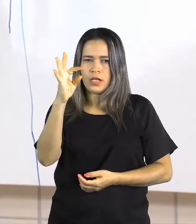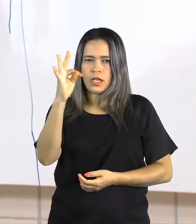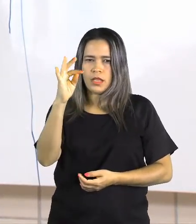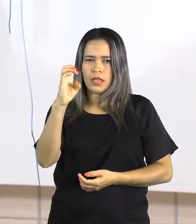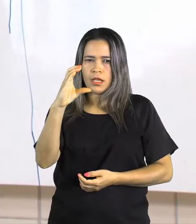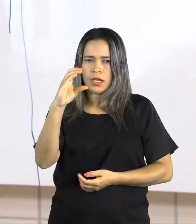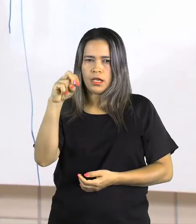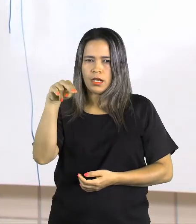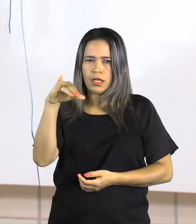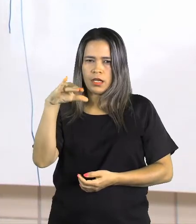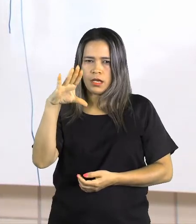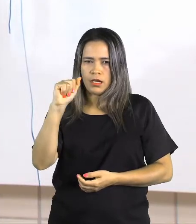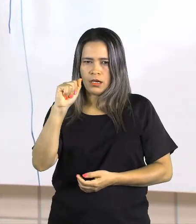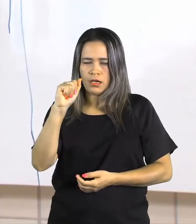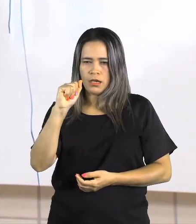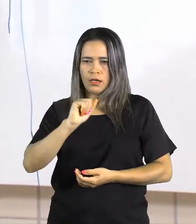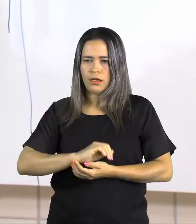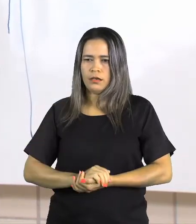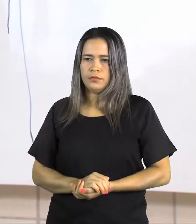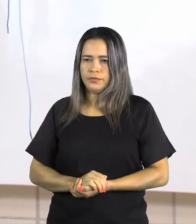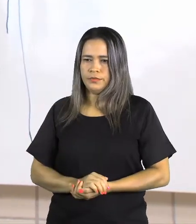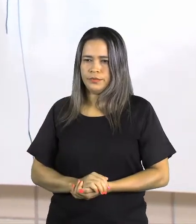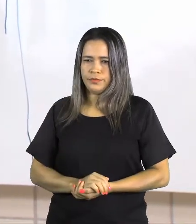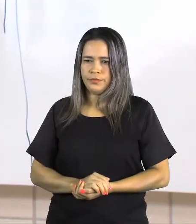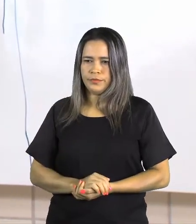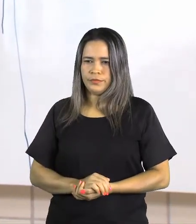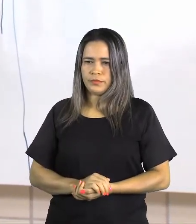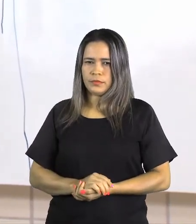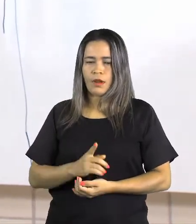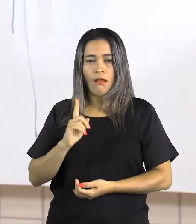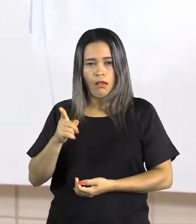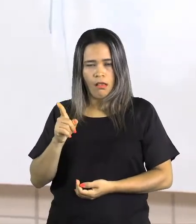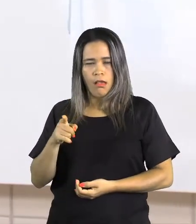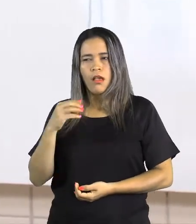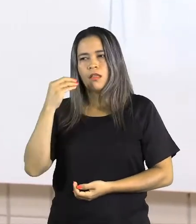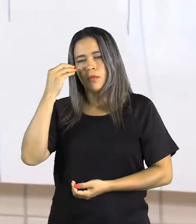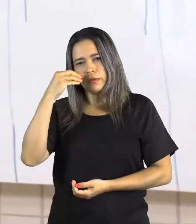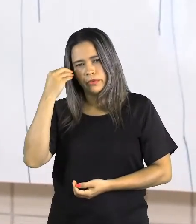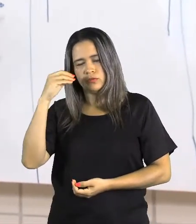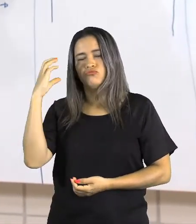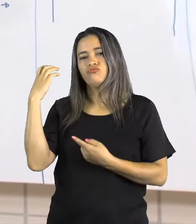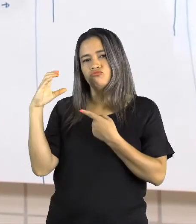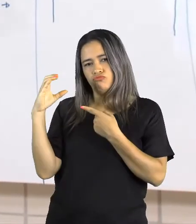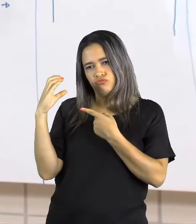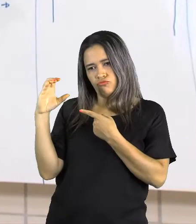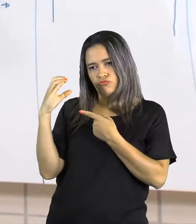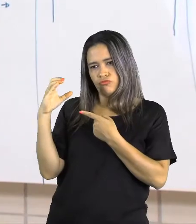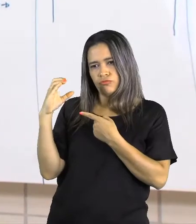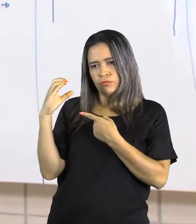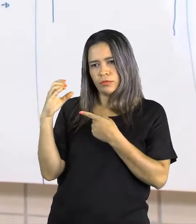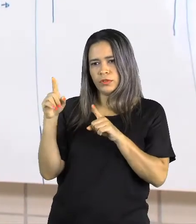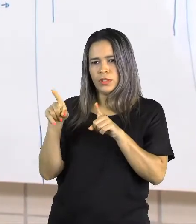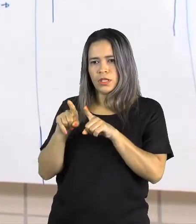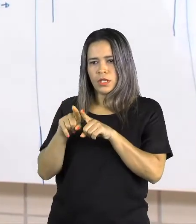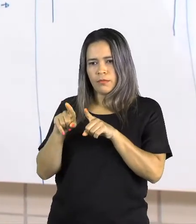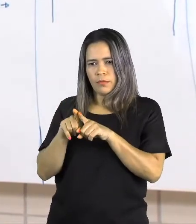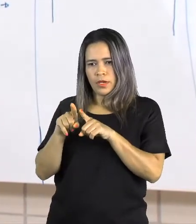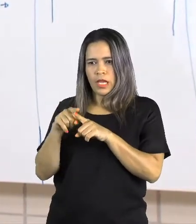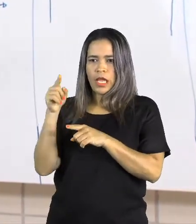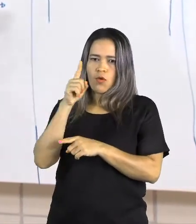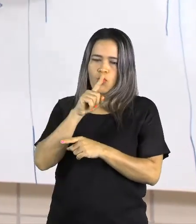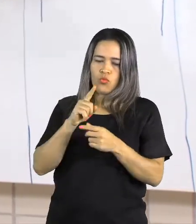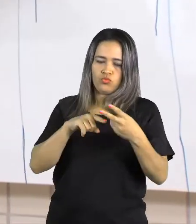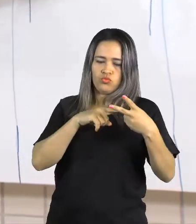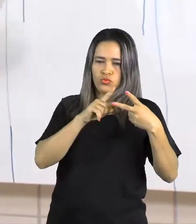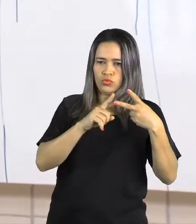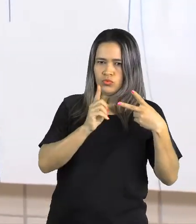técnica. É um relato de observação científica, que também esse seria de observação